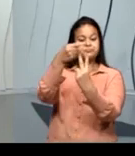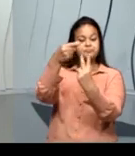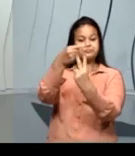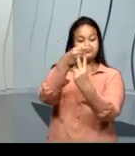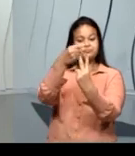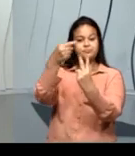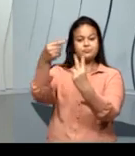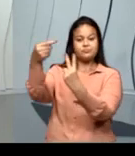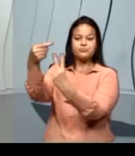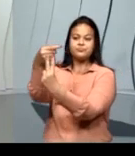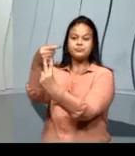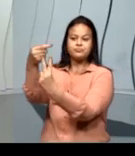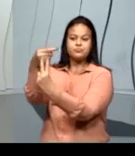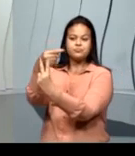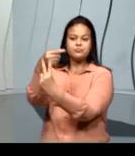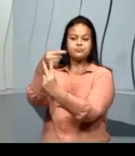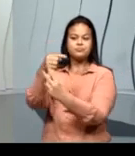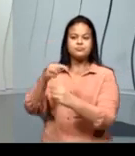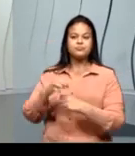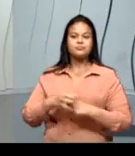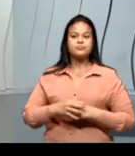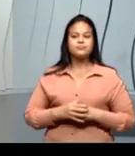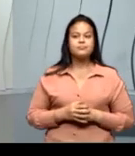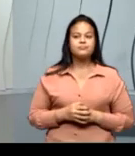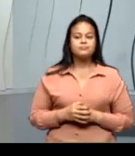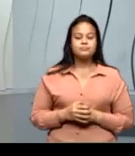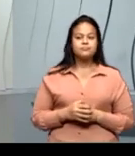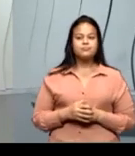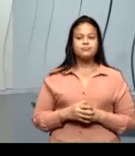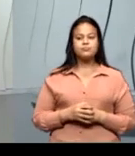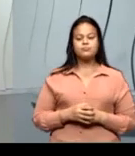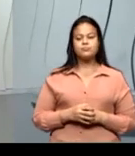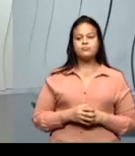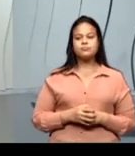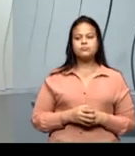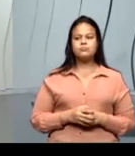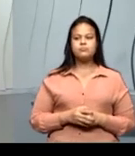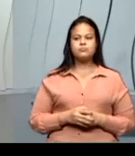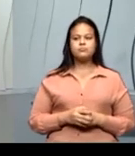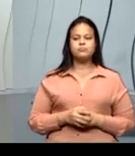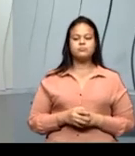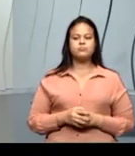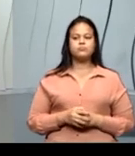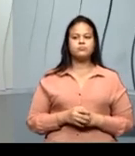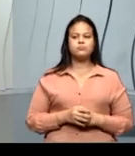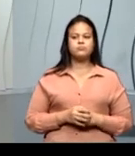No segundo, como eu coloquei, o vetor